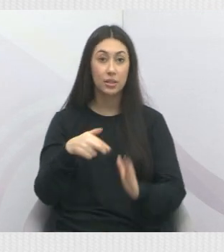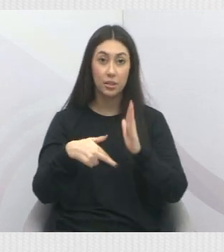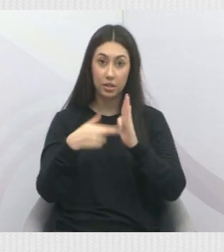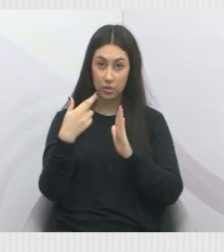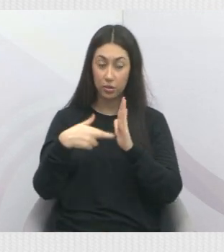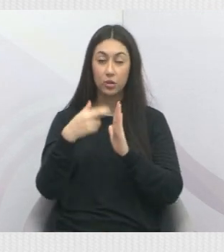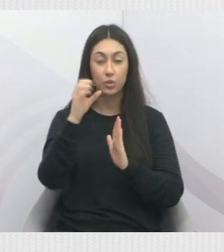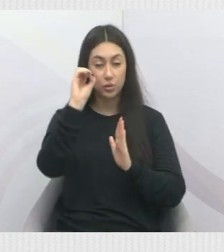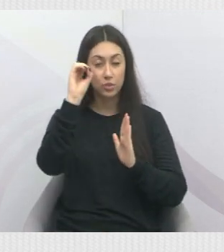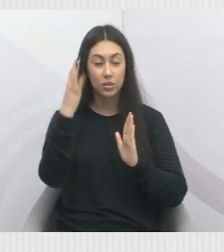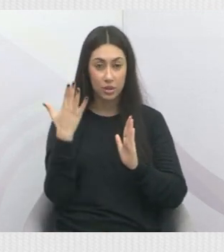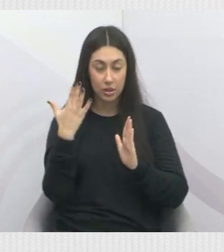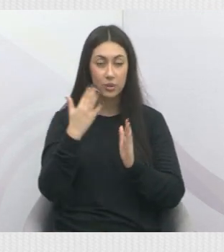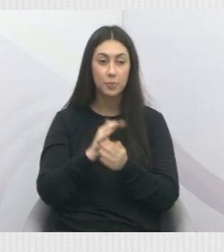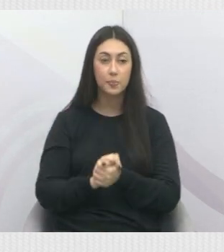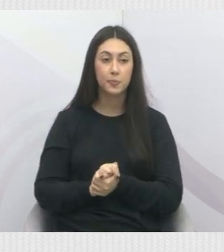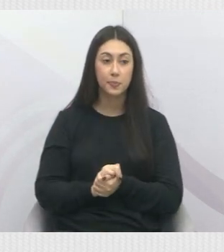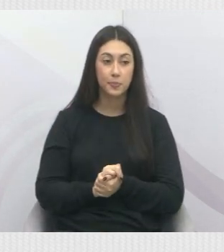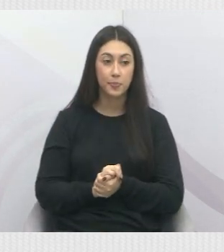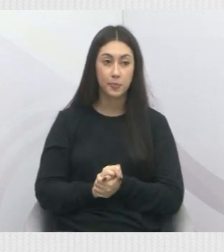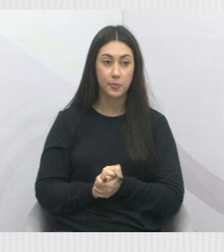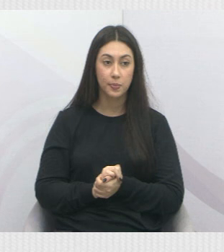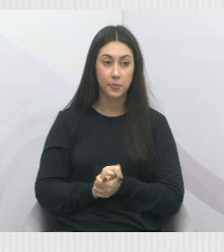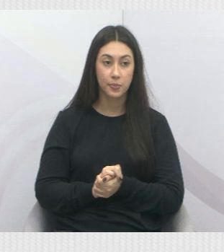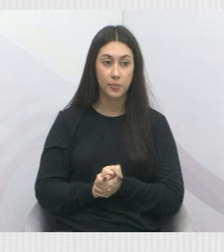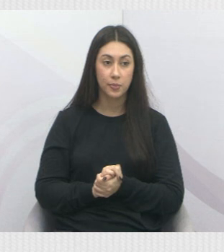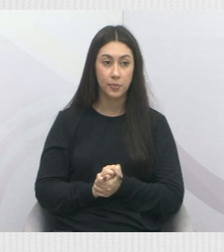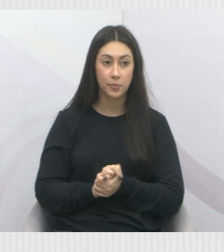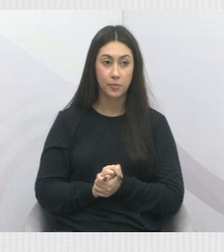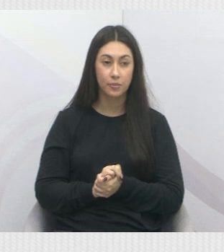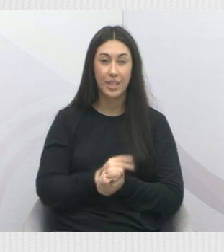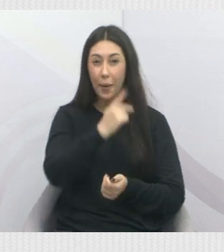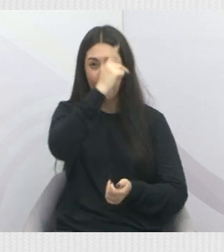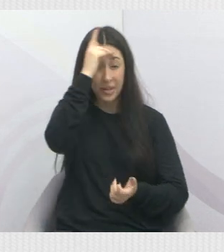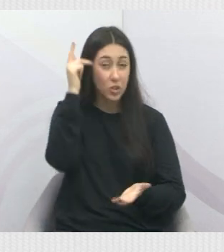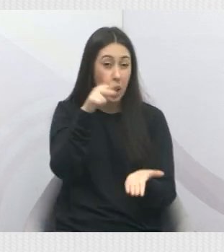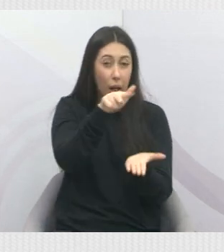no primeiro quadrimestre de 2022. Internações.